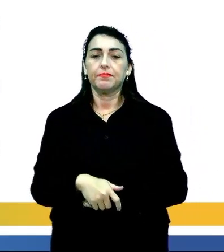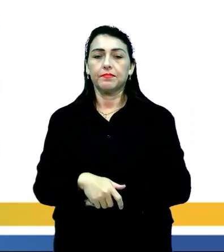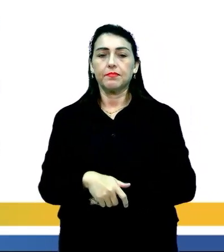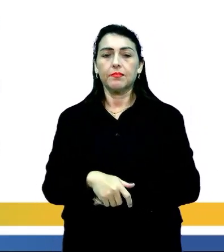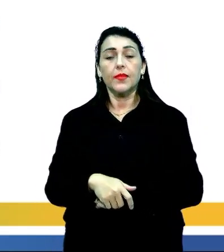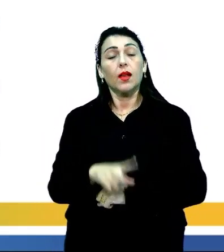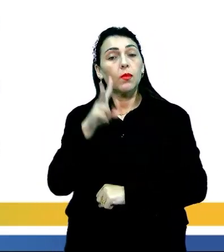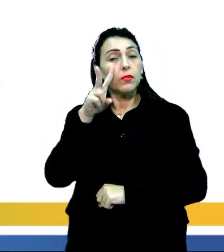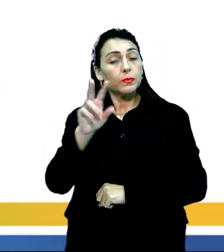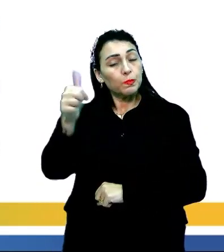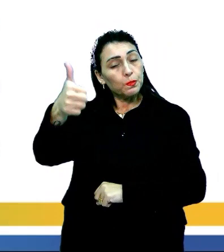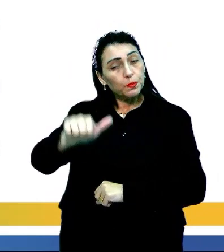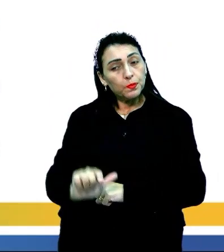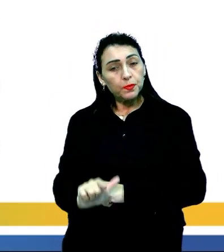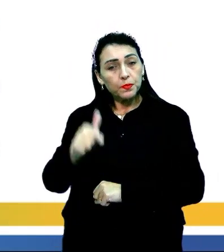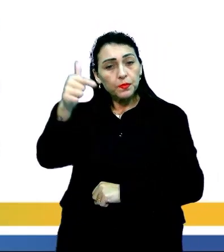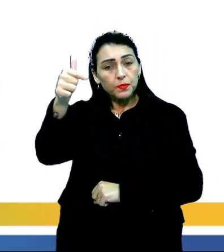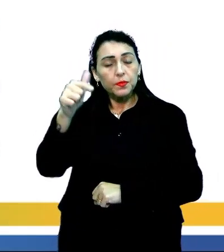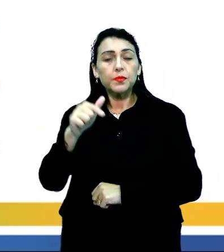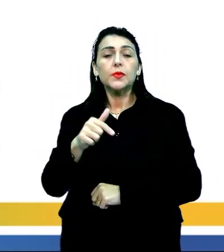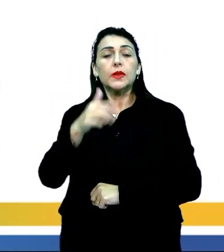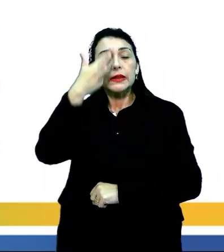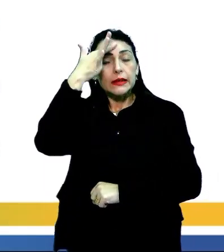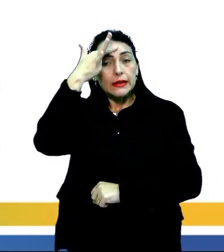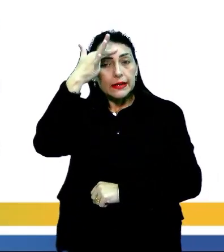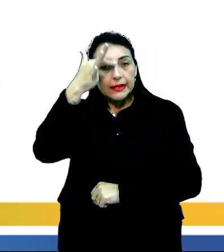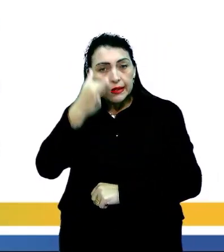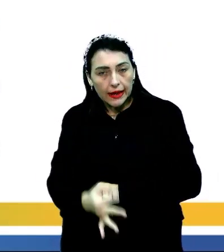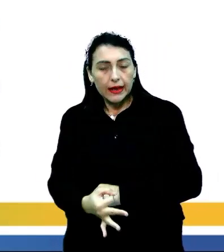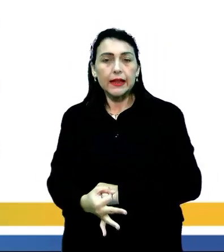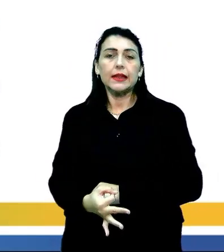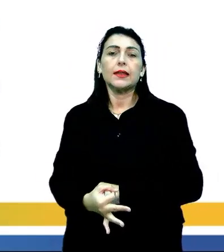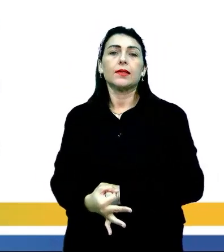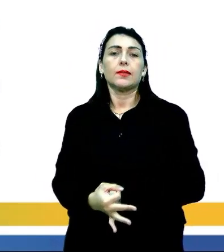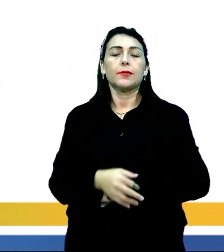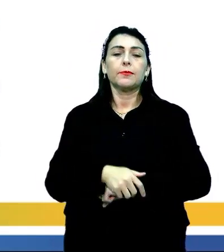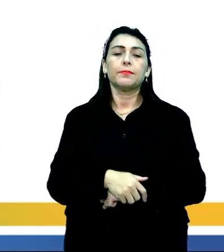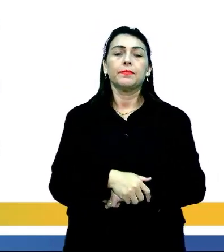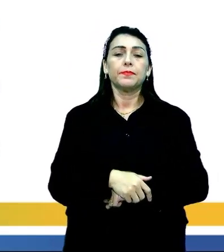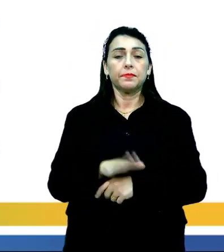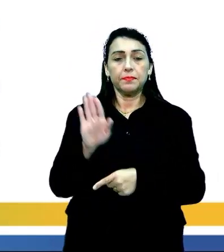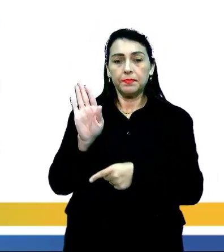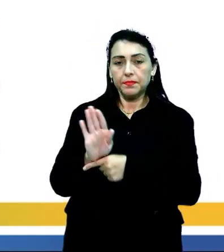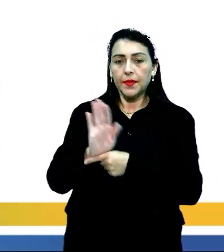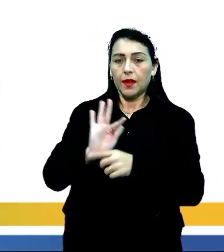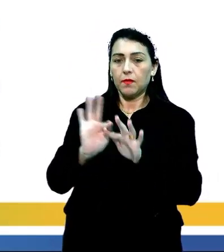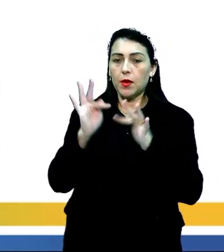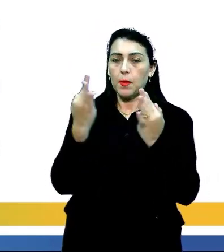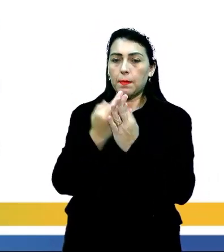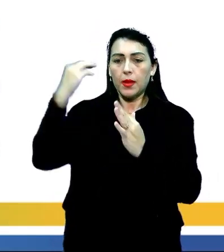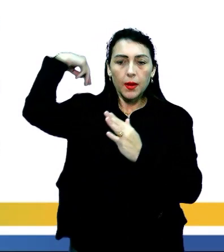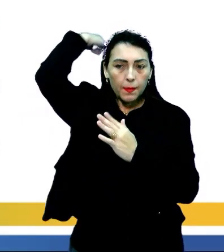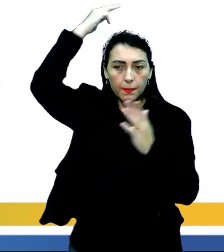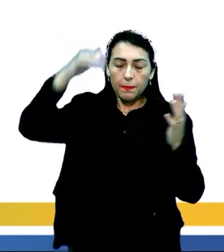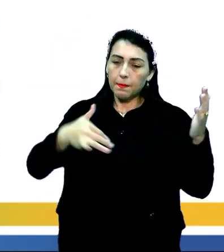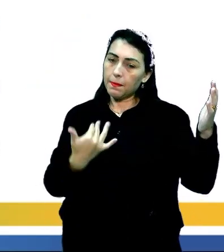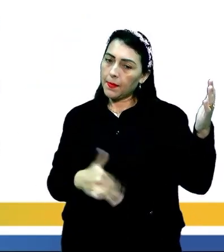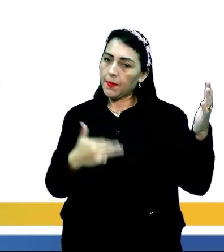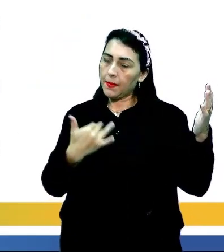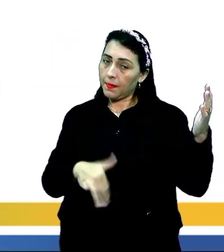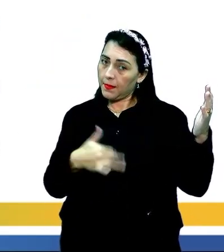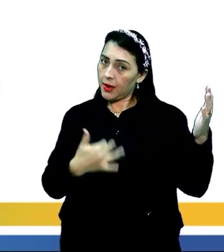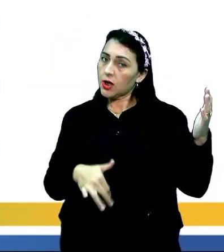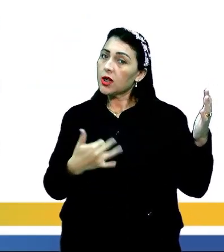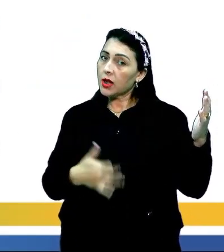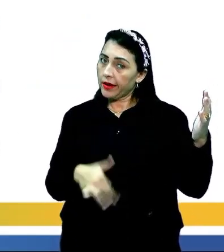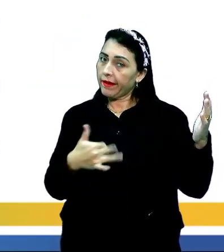mas vamos analisar as outras para nós confirmarmos mesmo né em termos certeza b a família mexicana né ou seja